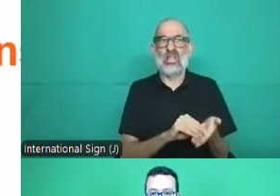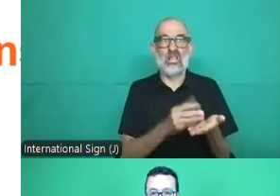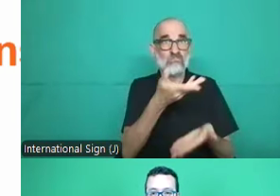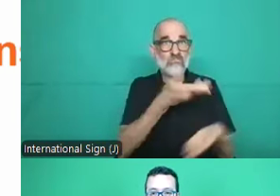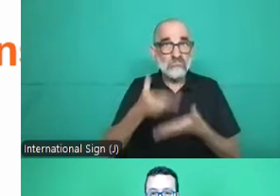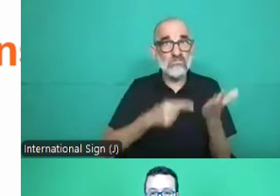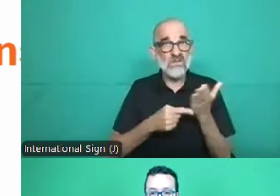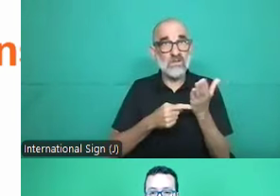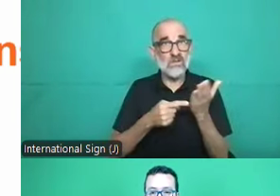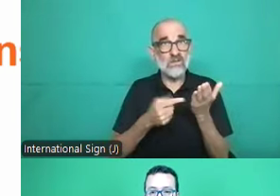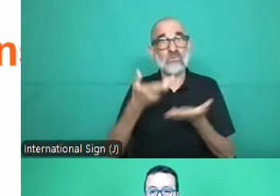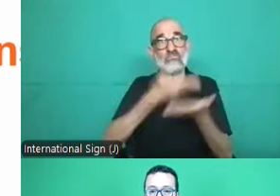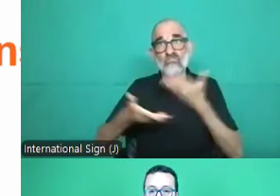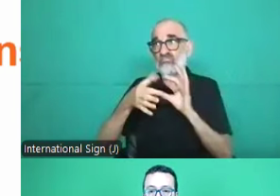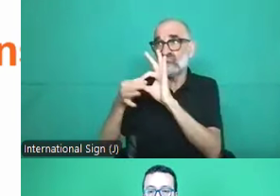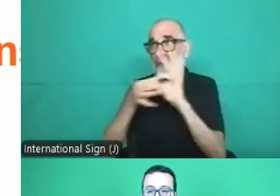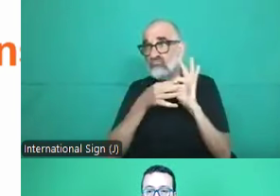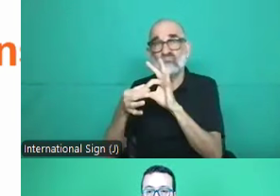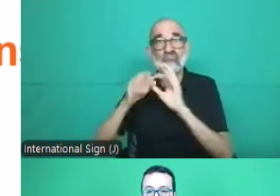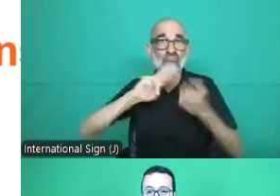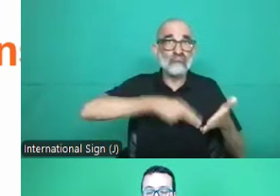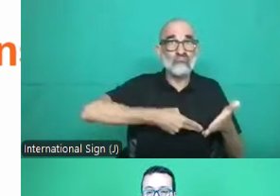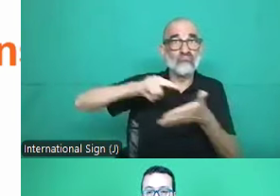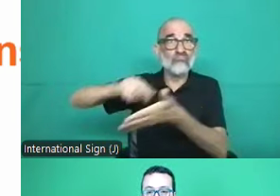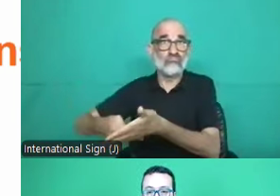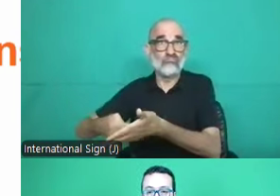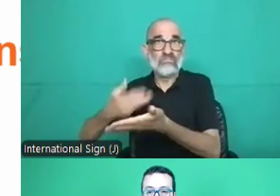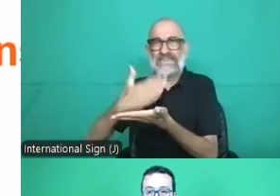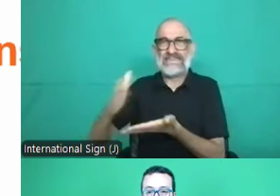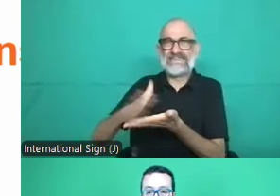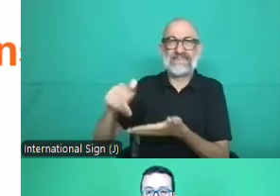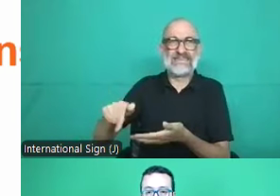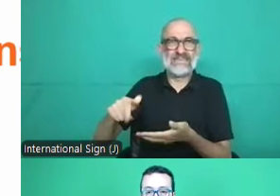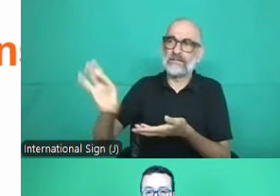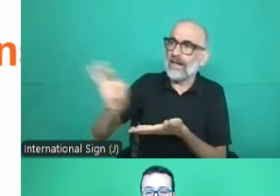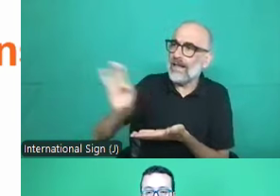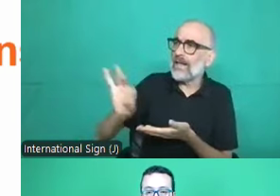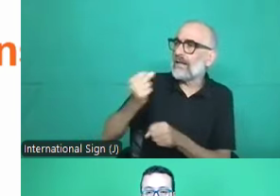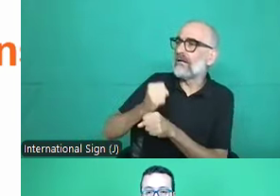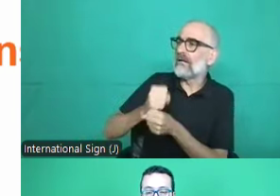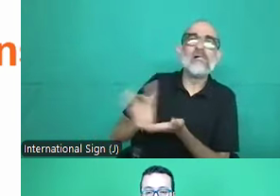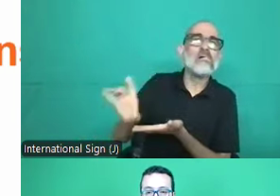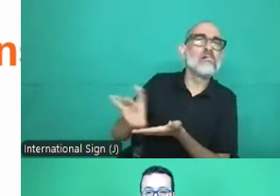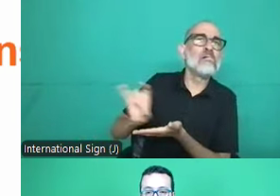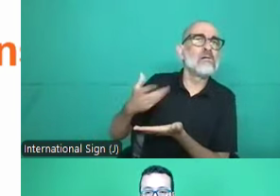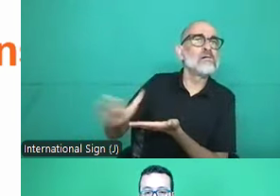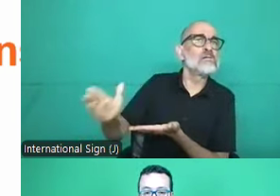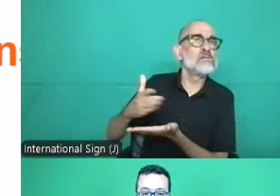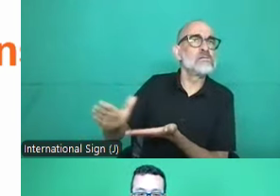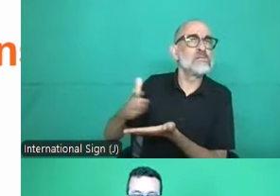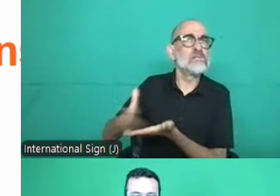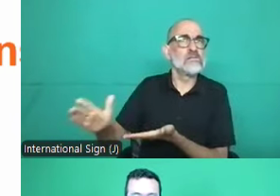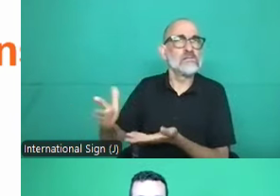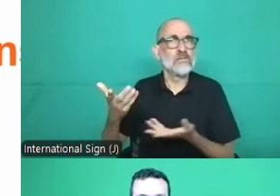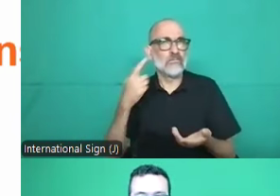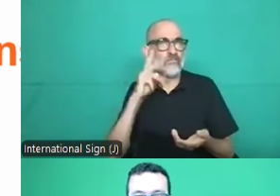destino, como parte de llamamos, países dar una perspectiva de desenvolvidos género a e las ter uma políticas de empleo perspectiva en el de sector gênero salud, às políticas tomando de en cuenta emprego, das políticas